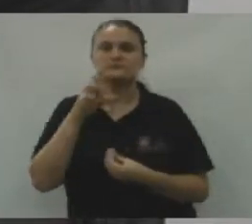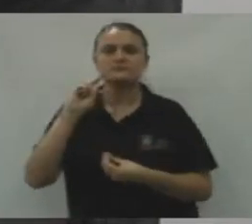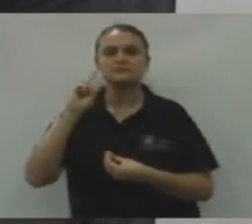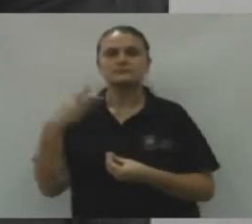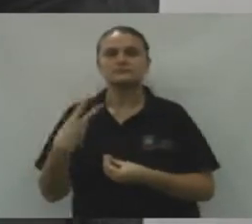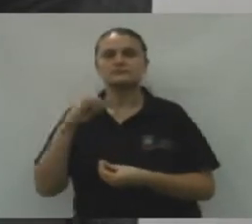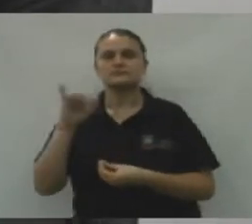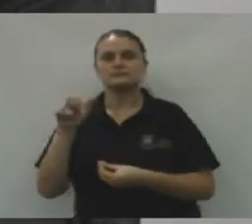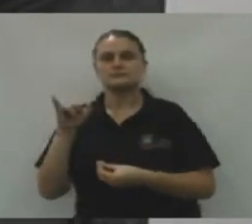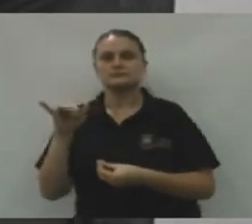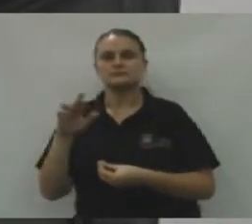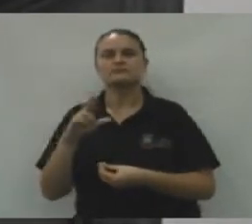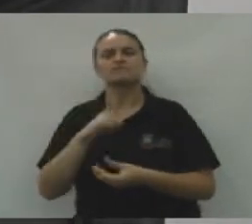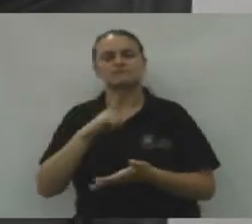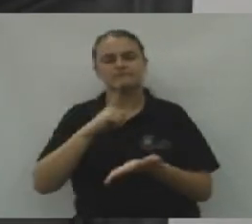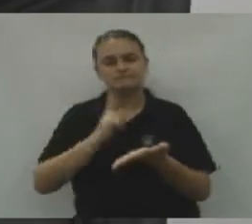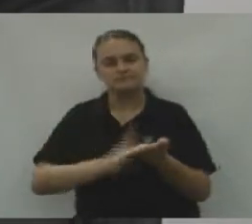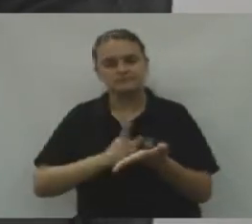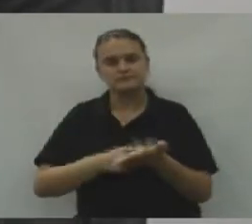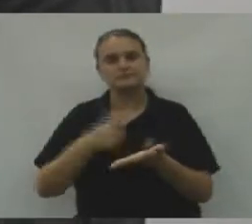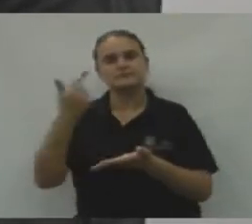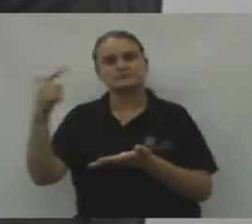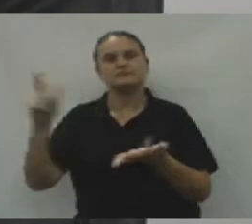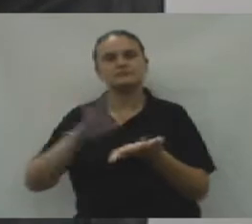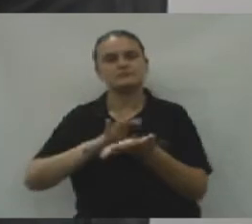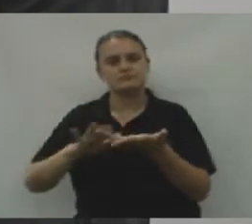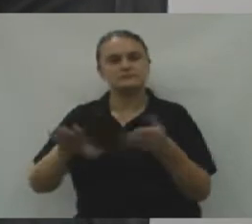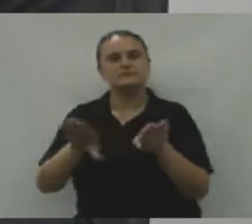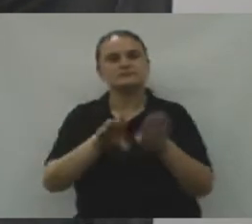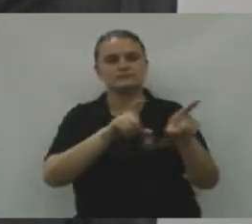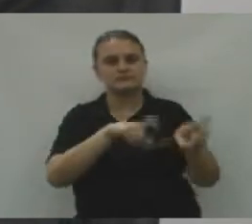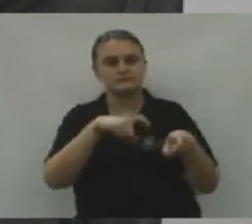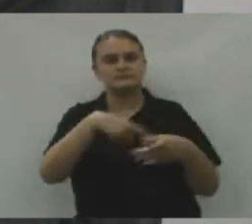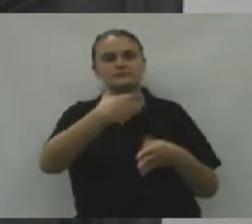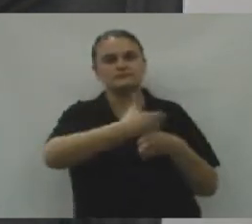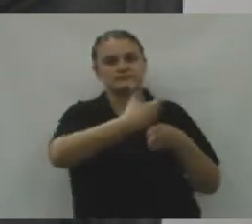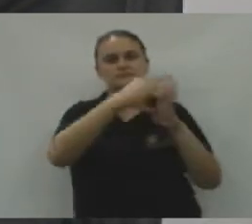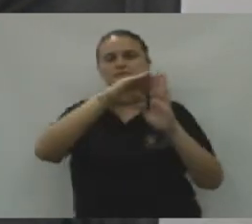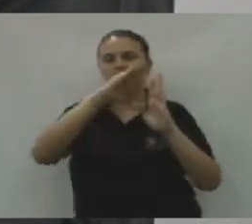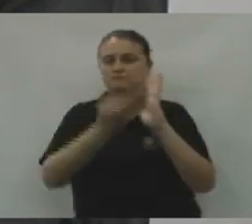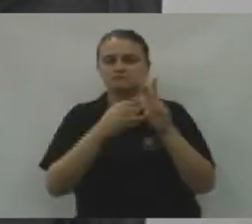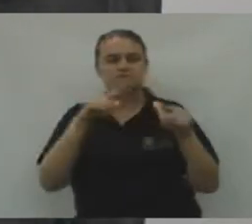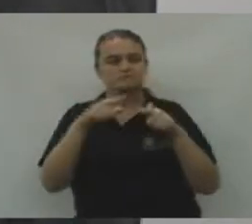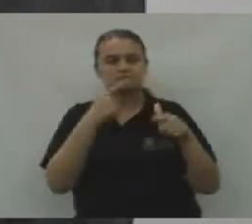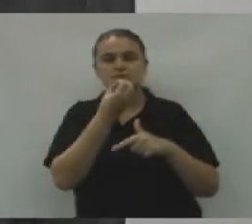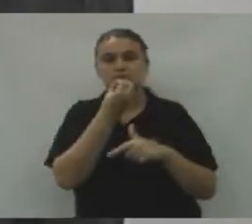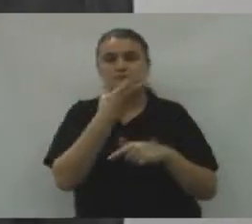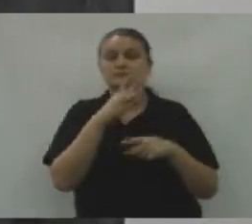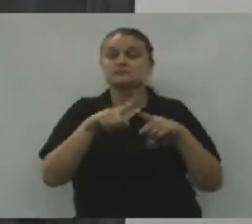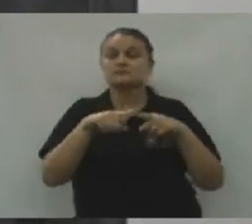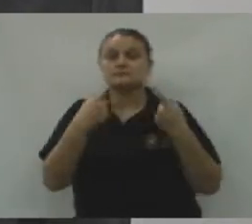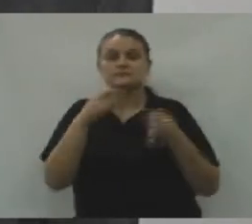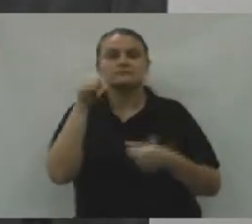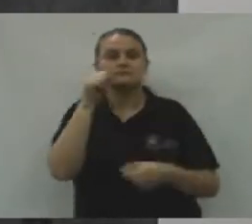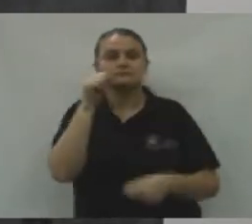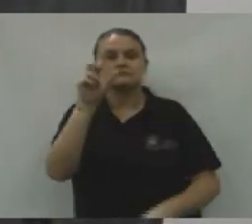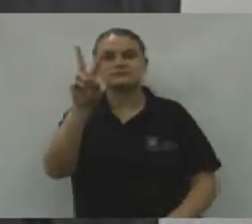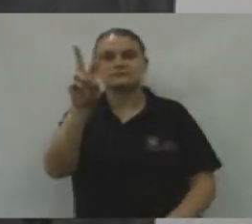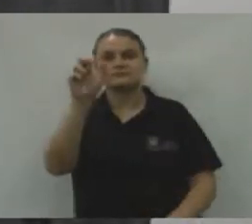Munhago, empenhada, outras secretarias também, agricultura, obras, todo mundo fazendo um trabalho bonito. Mas essa a